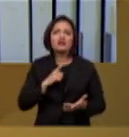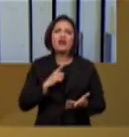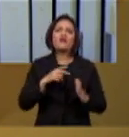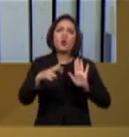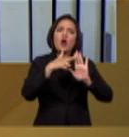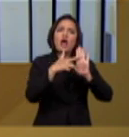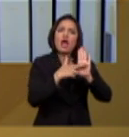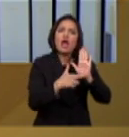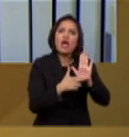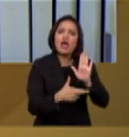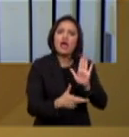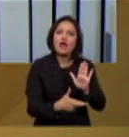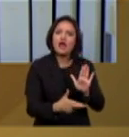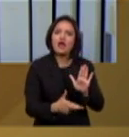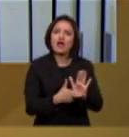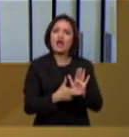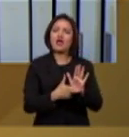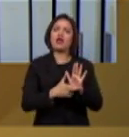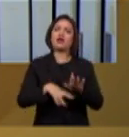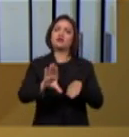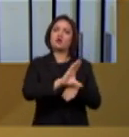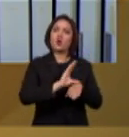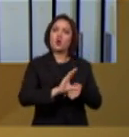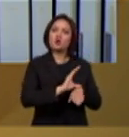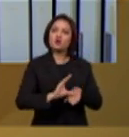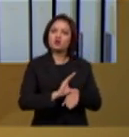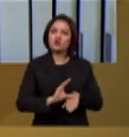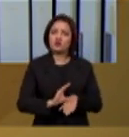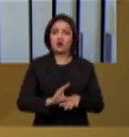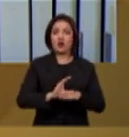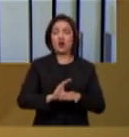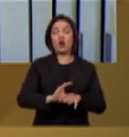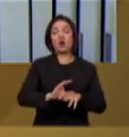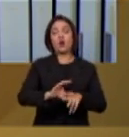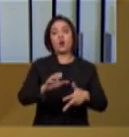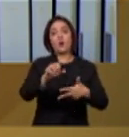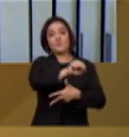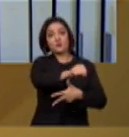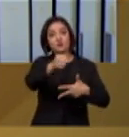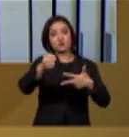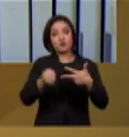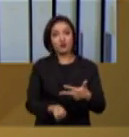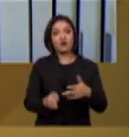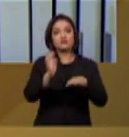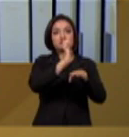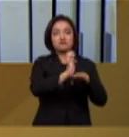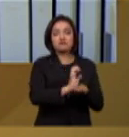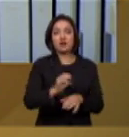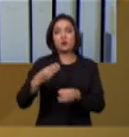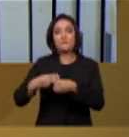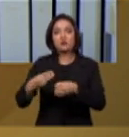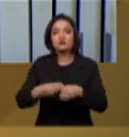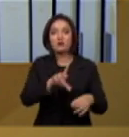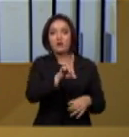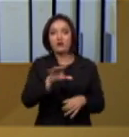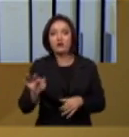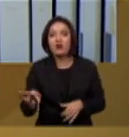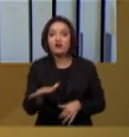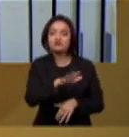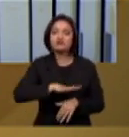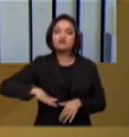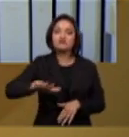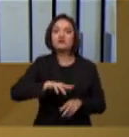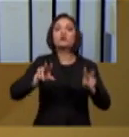interpretação normativo-constitucional aos poderes públicos e aos entes da Federação em todas as suas esferas, acerca das